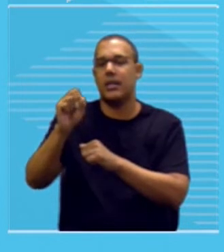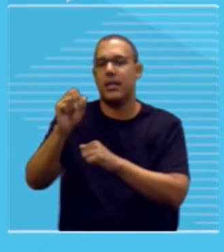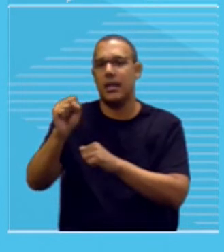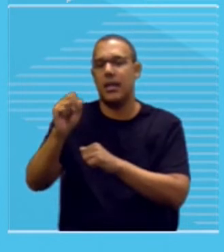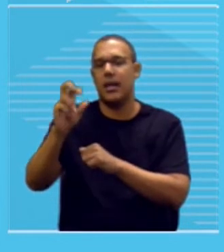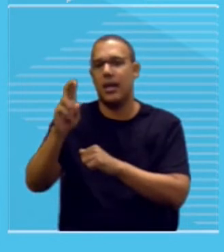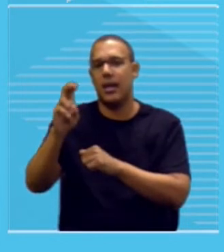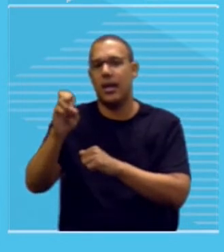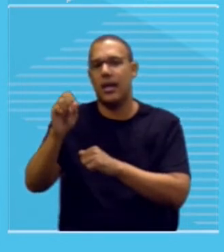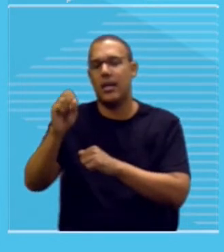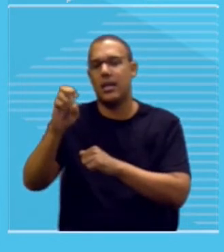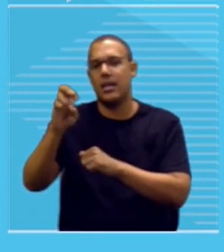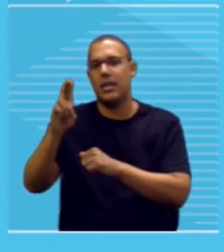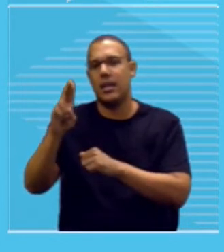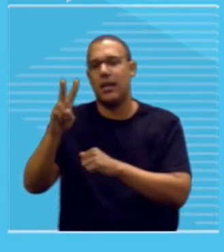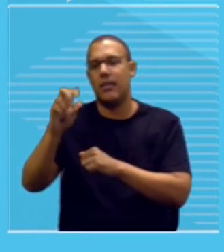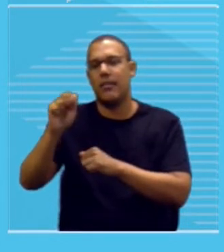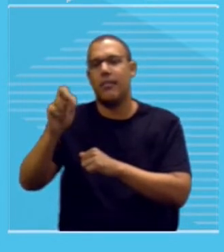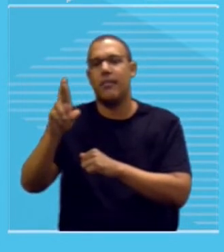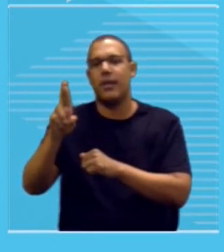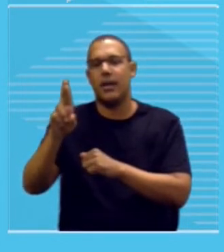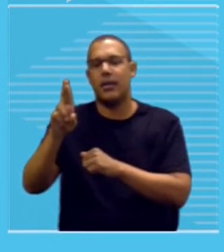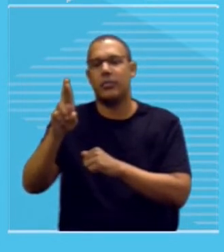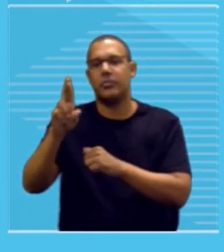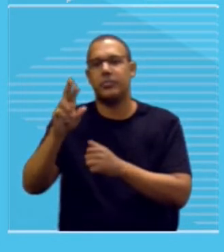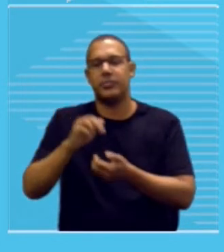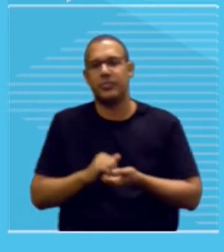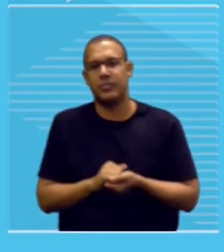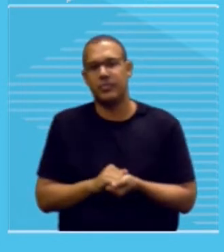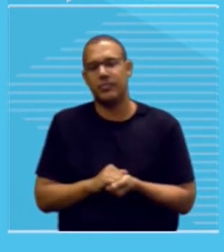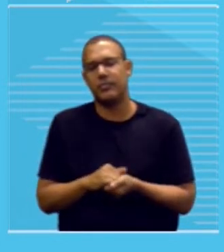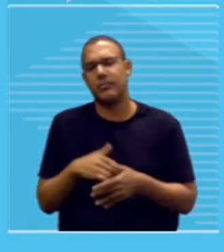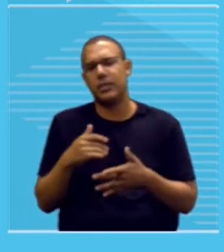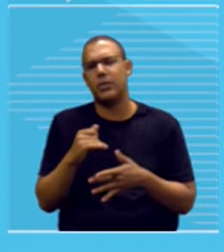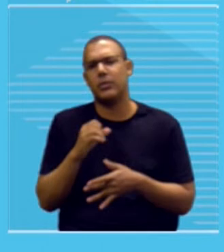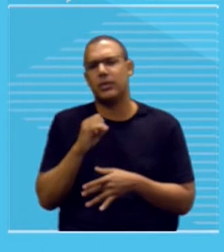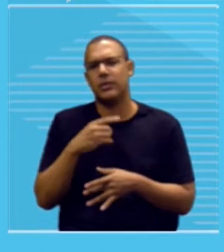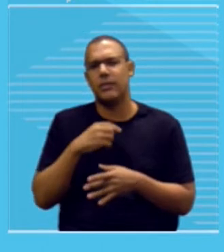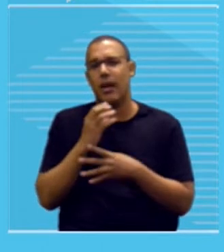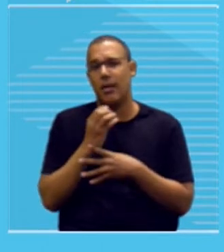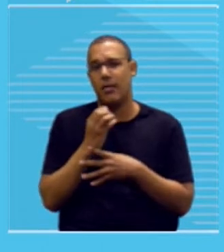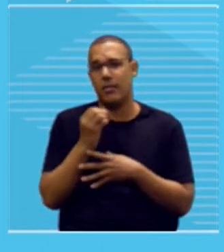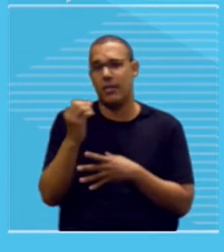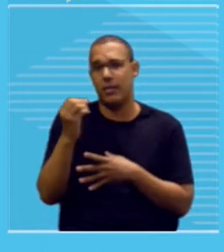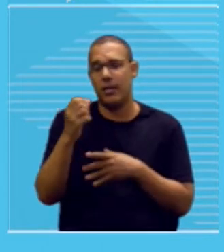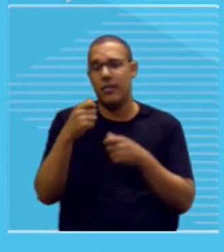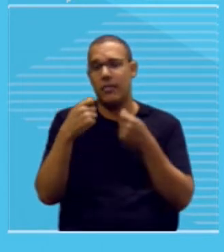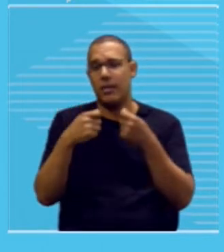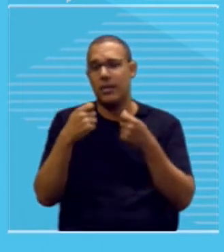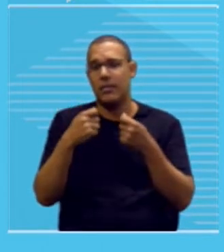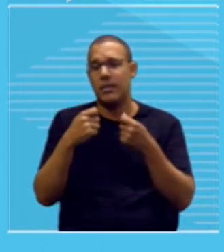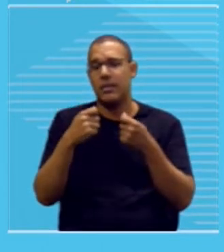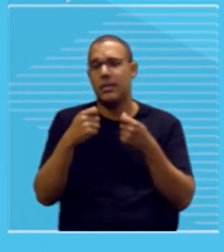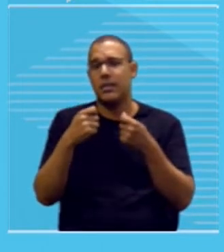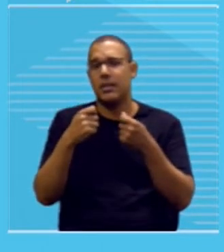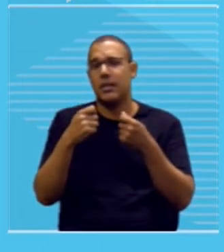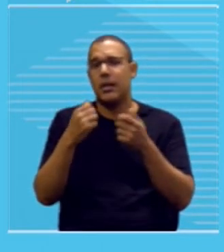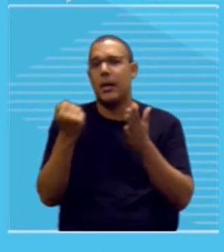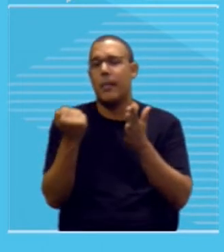ah ok gente Então olha só se você vai fazer uma viagem você precisa reservar